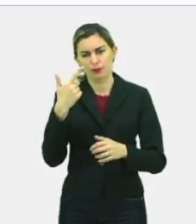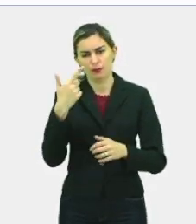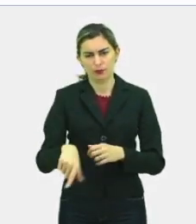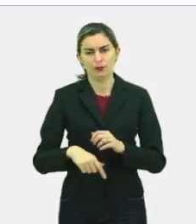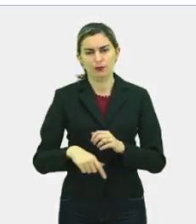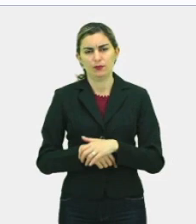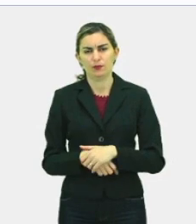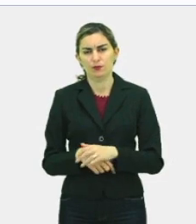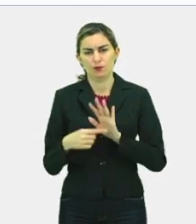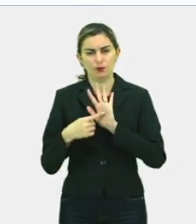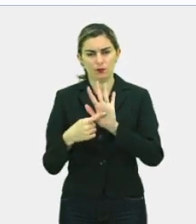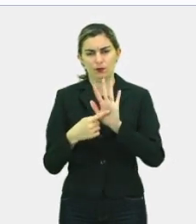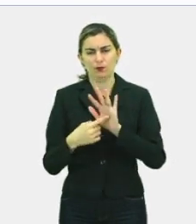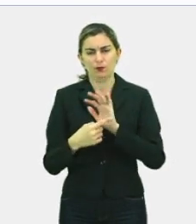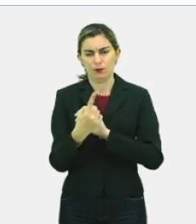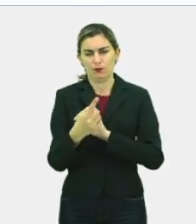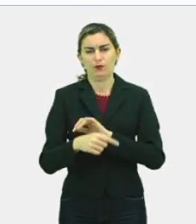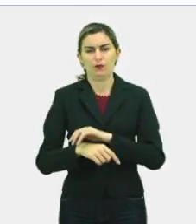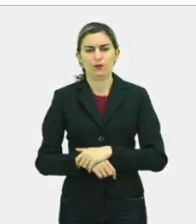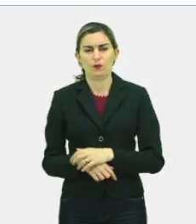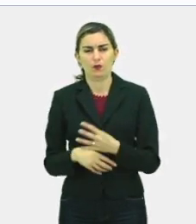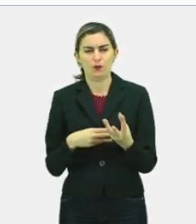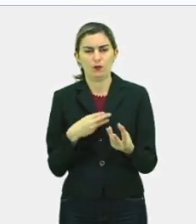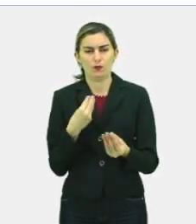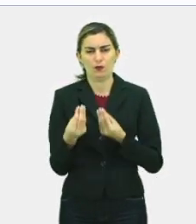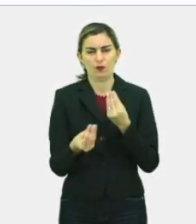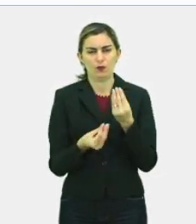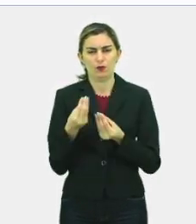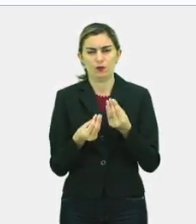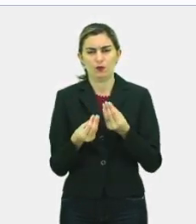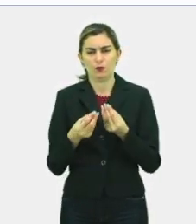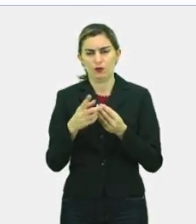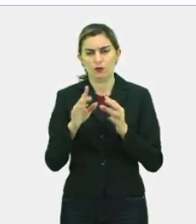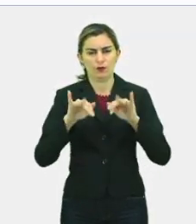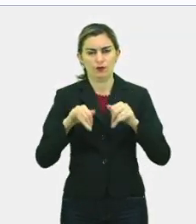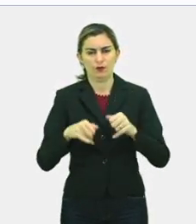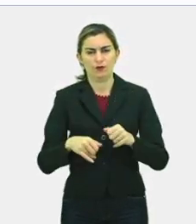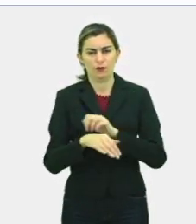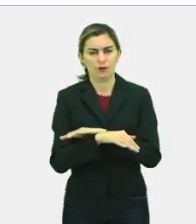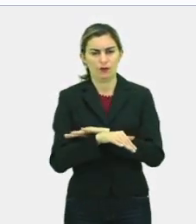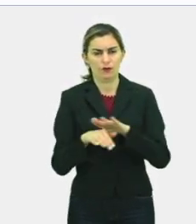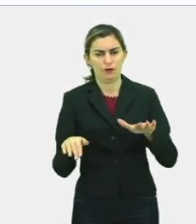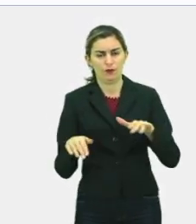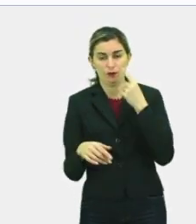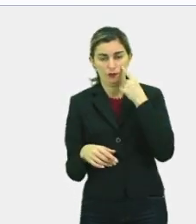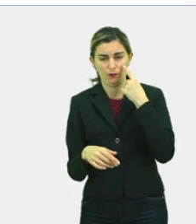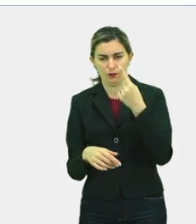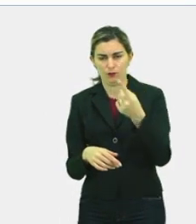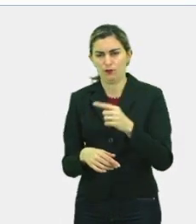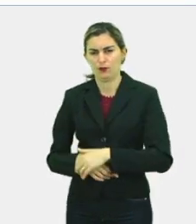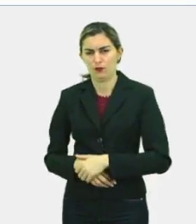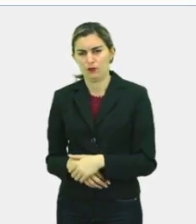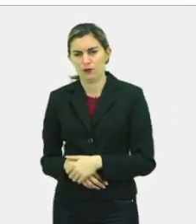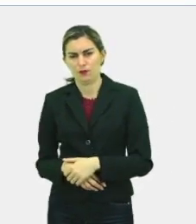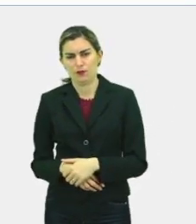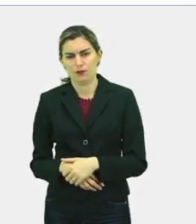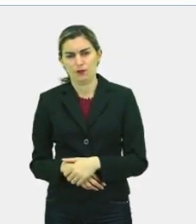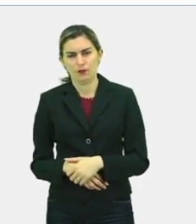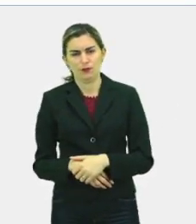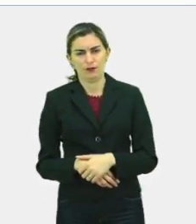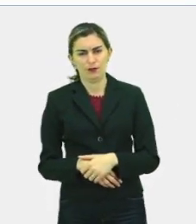E mais uma demonstração para vocês de como seria essa finalização da luta. Olha